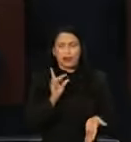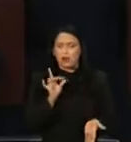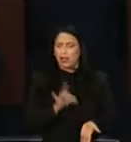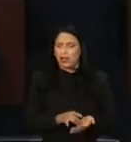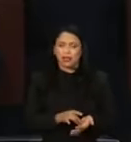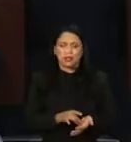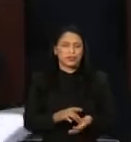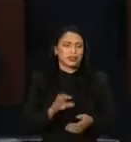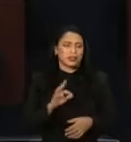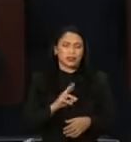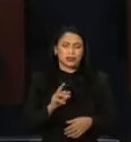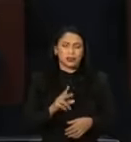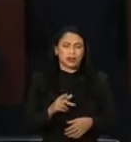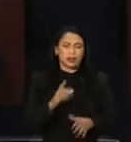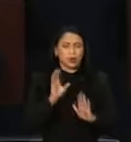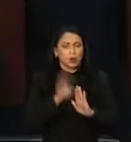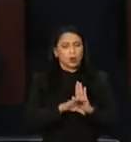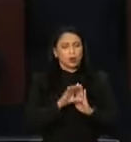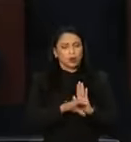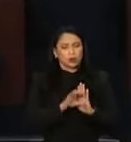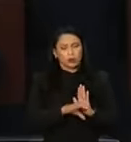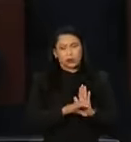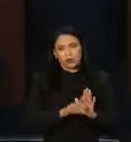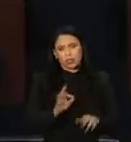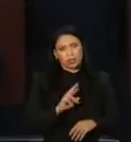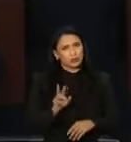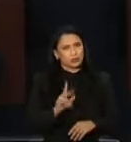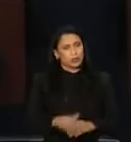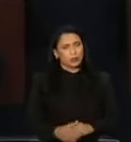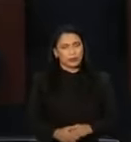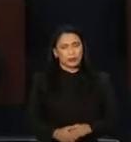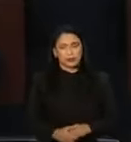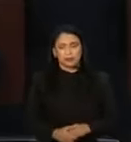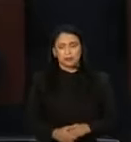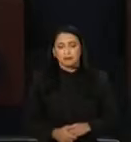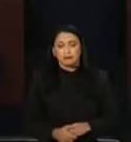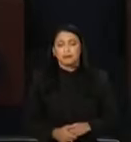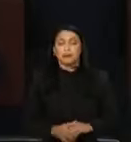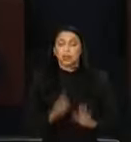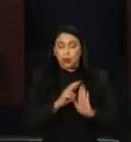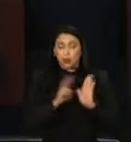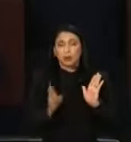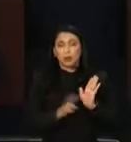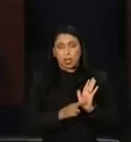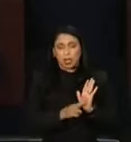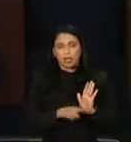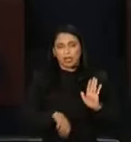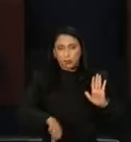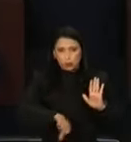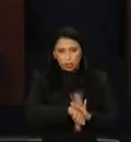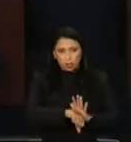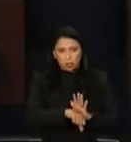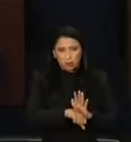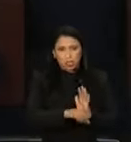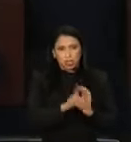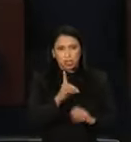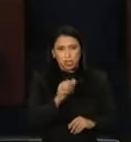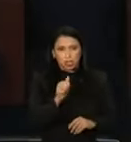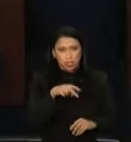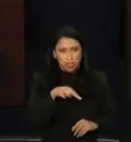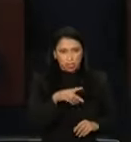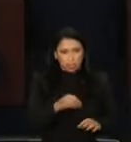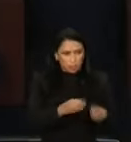sustenta diante do conceito do homem médio. Como regra, o crime de dano exige ação. Os verbos